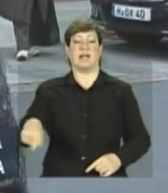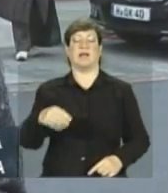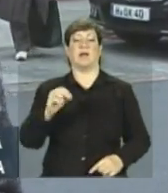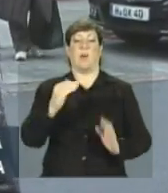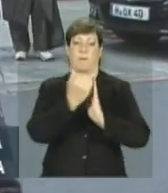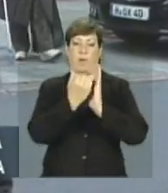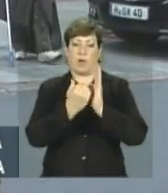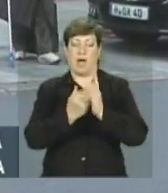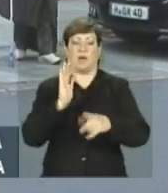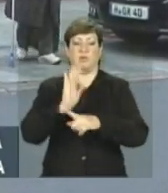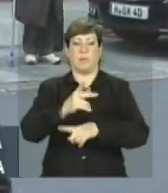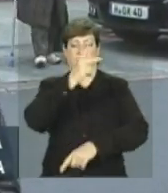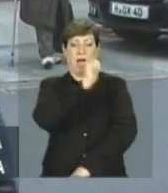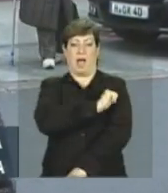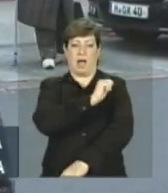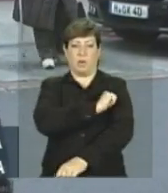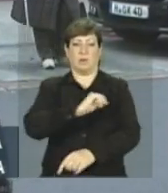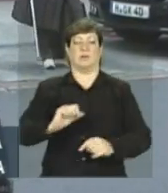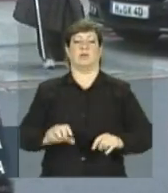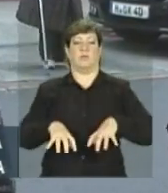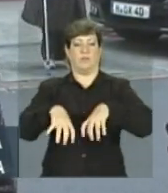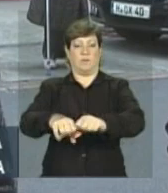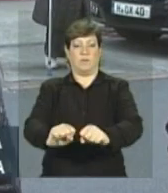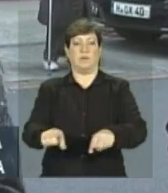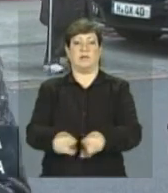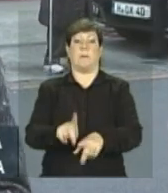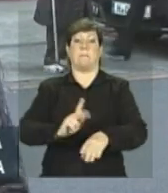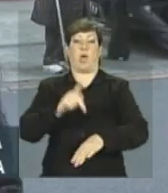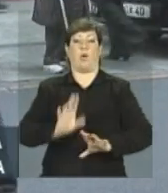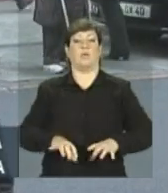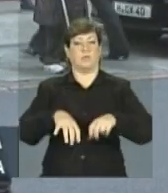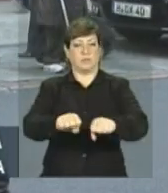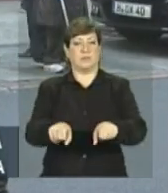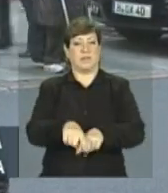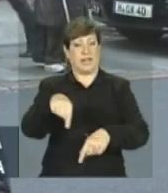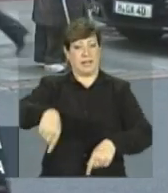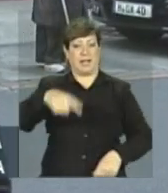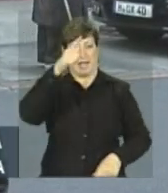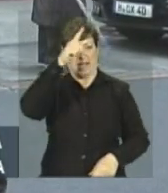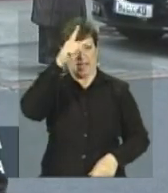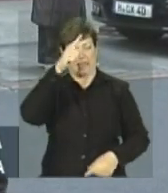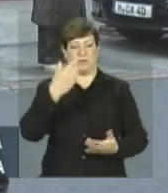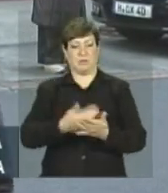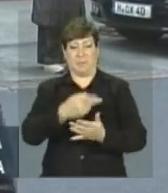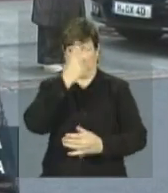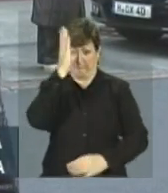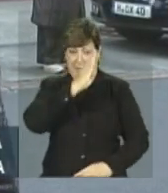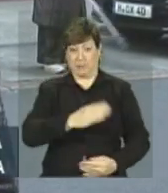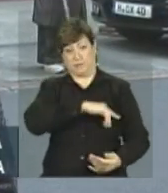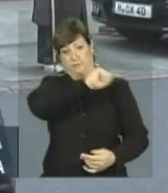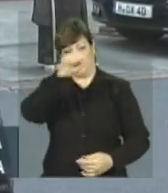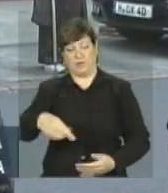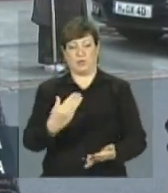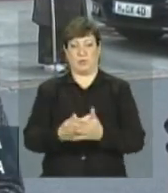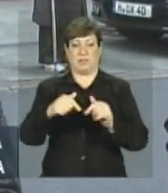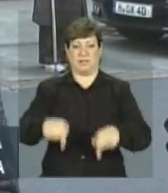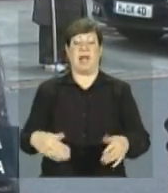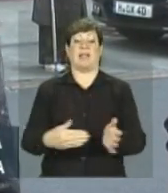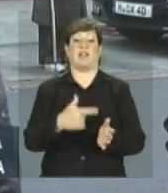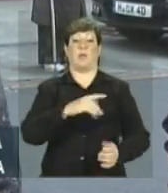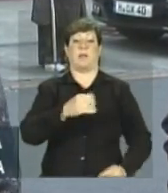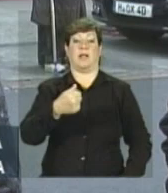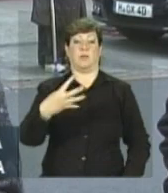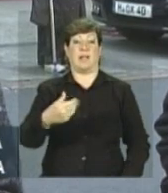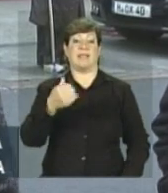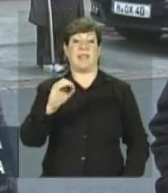a graduação ou a pós-graduação fora do país. E a Alemanha é um dos principais parceiros do Ciência Sem Fronteiras. Até 2014, 10